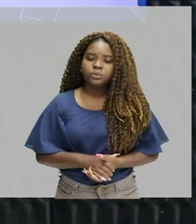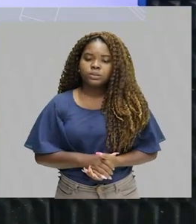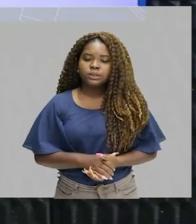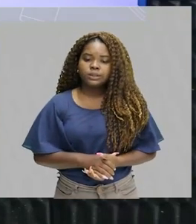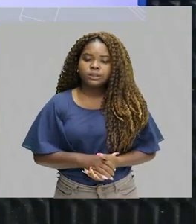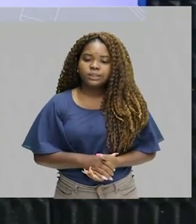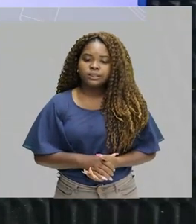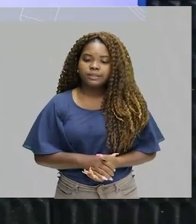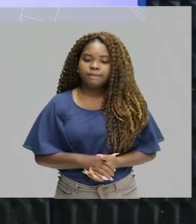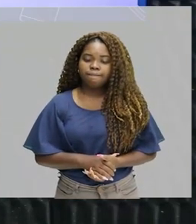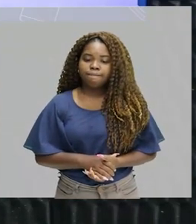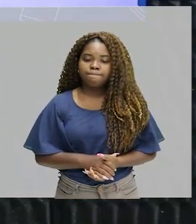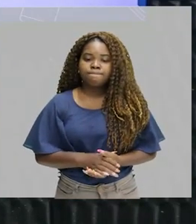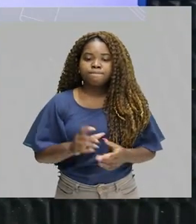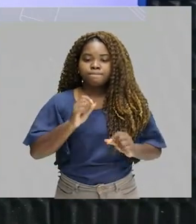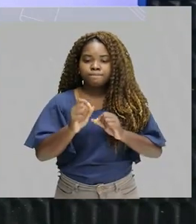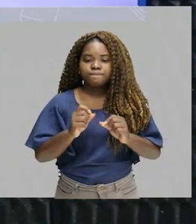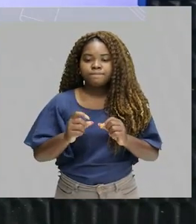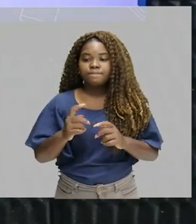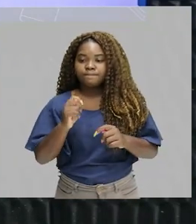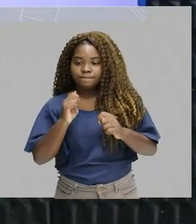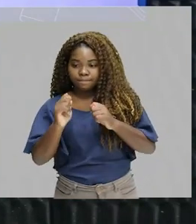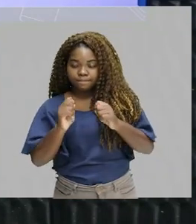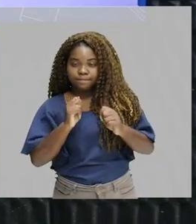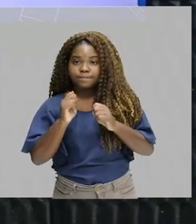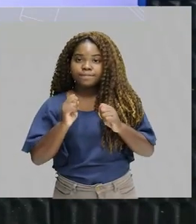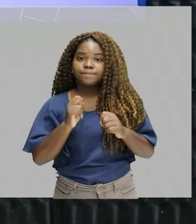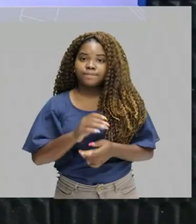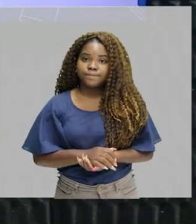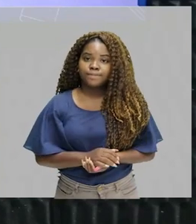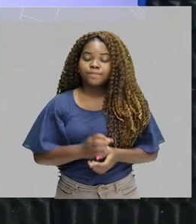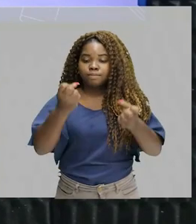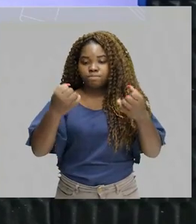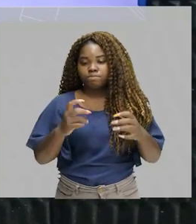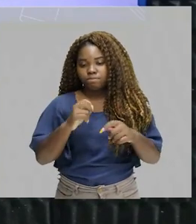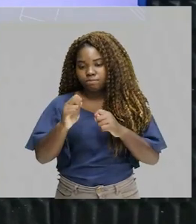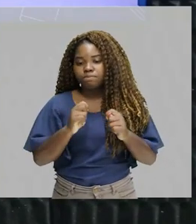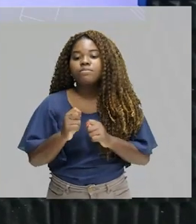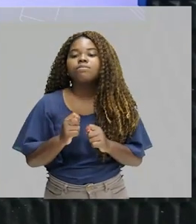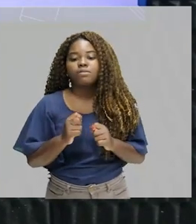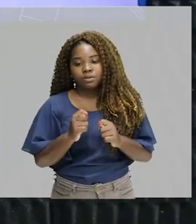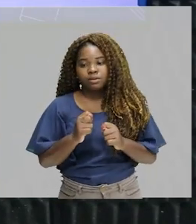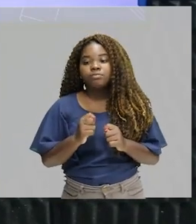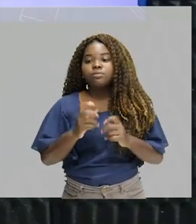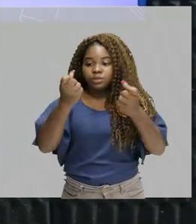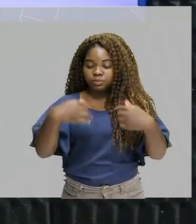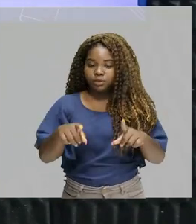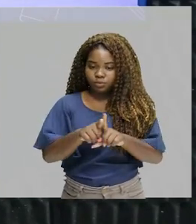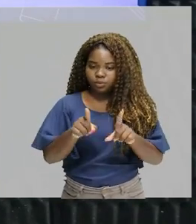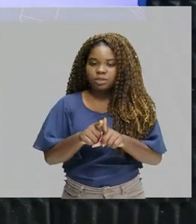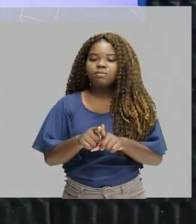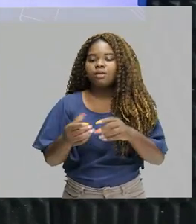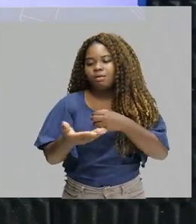vários os aspectos econômicos Beleza quando a gente fala de Economia a gente fala da base da